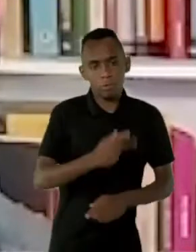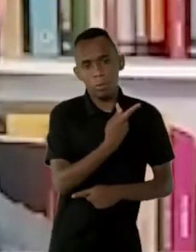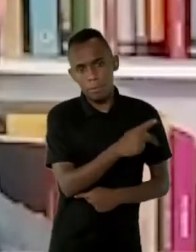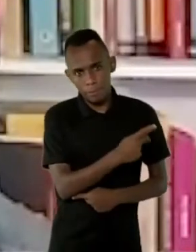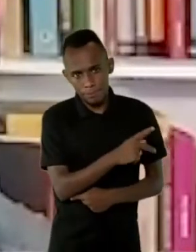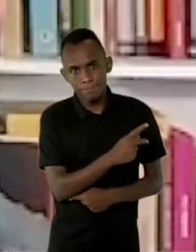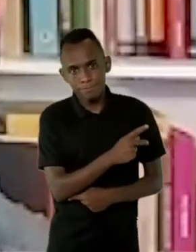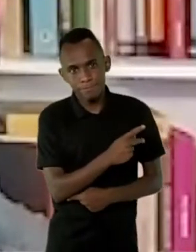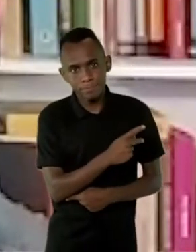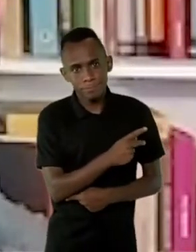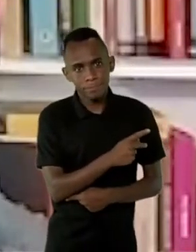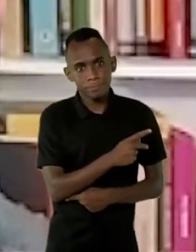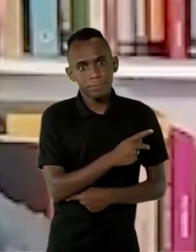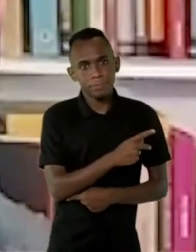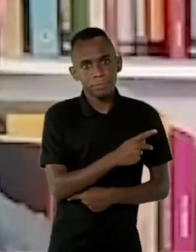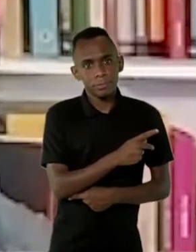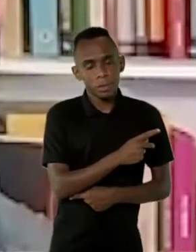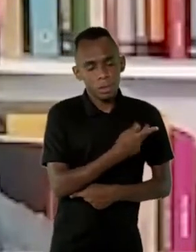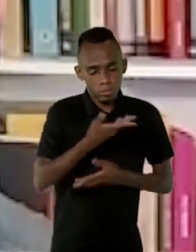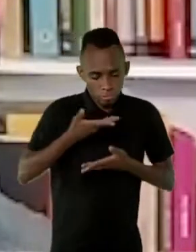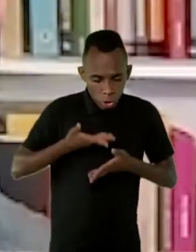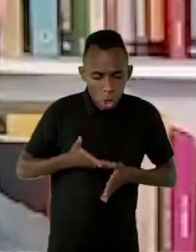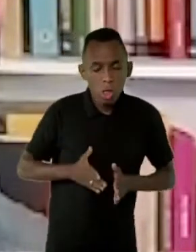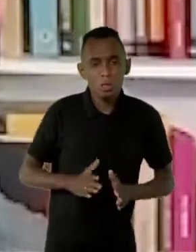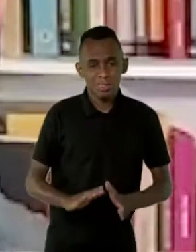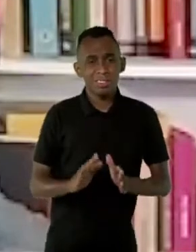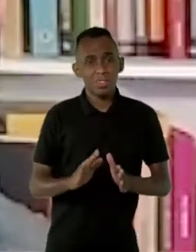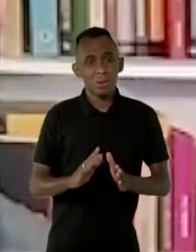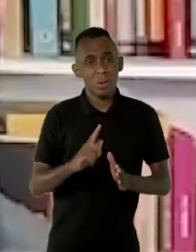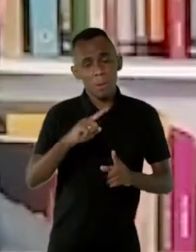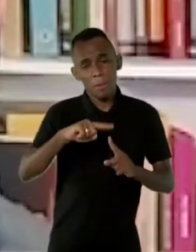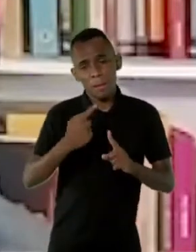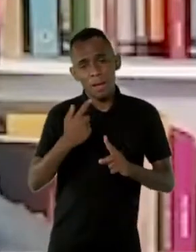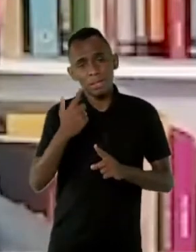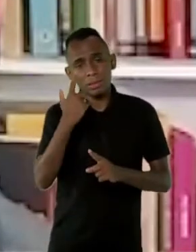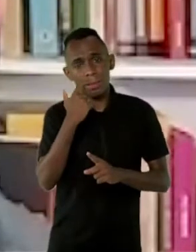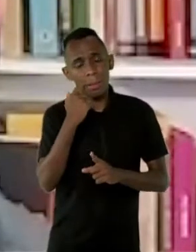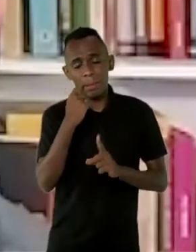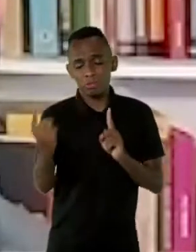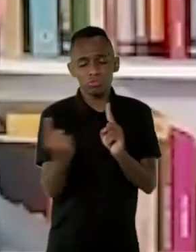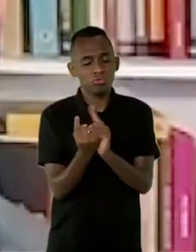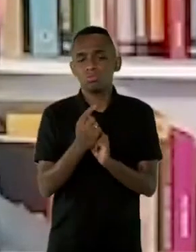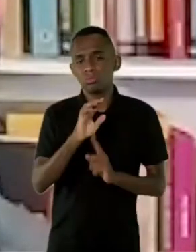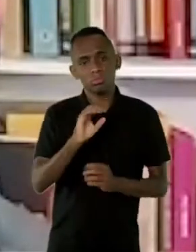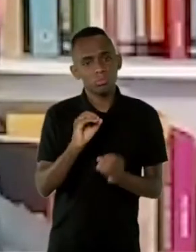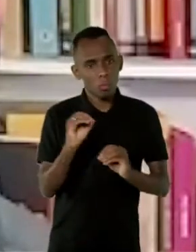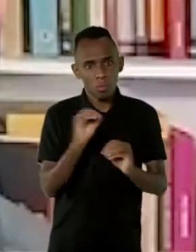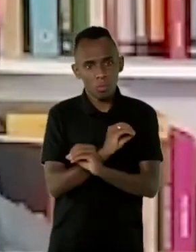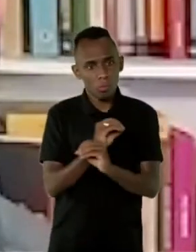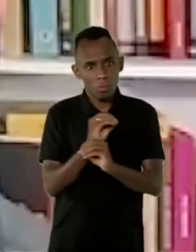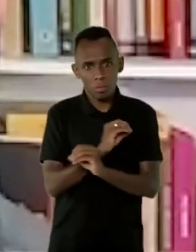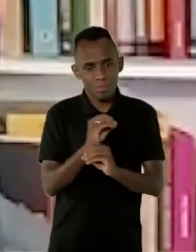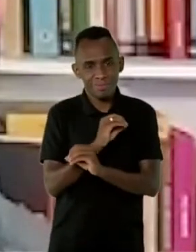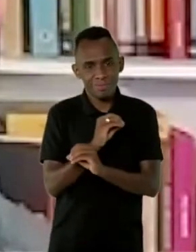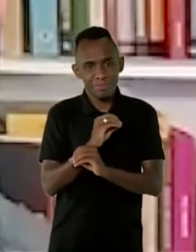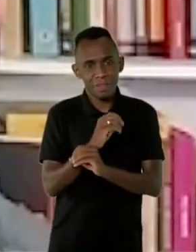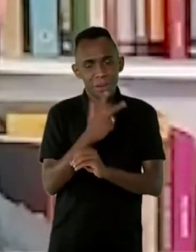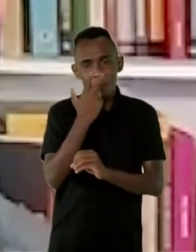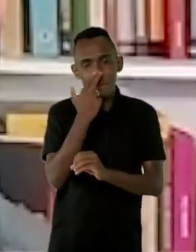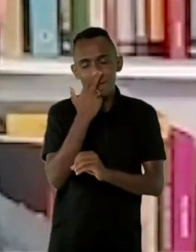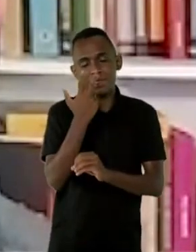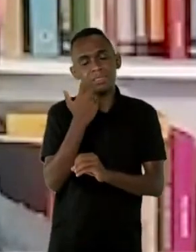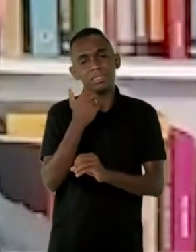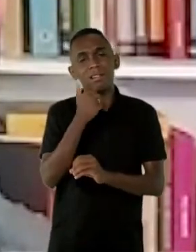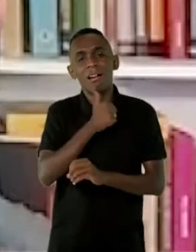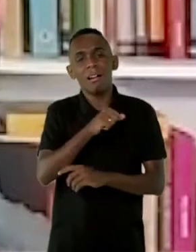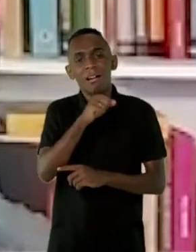com uma filha bastarda. Isso prejudicou muito, ainda mais, a imagem da mãe, né?